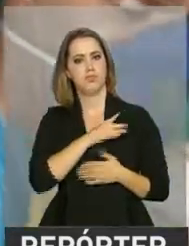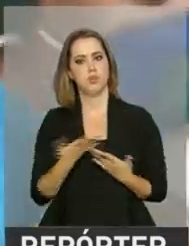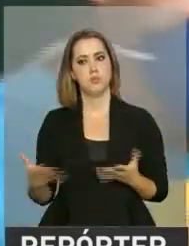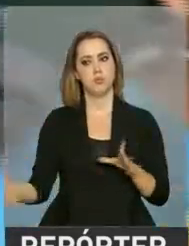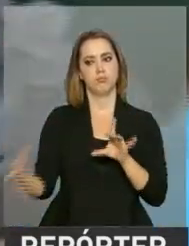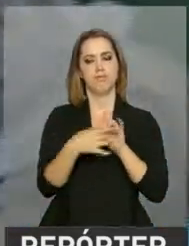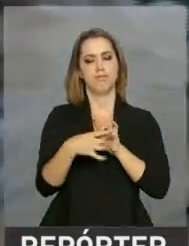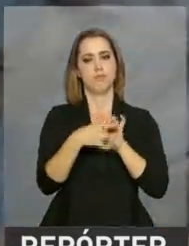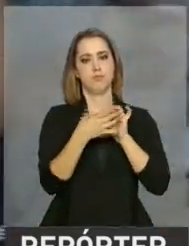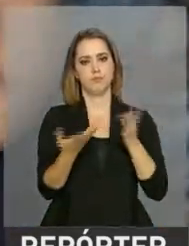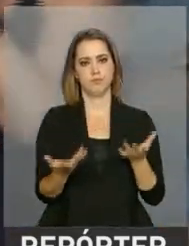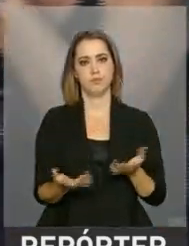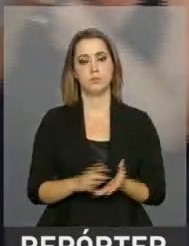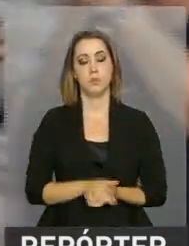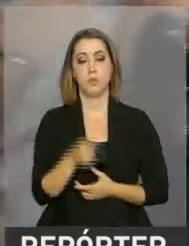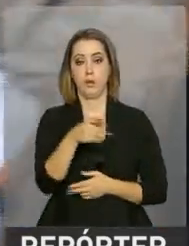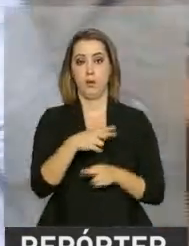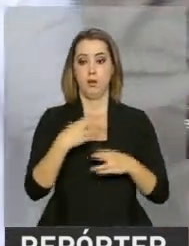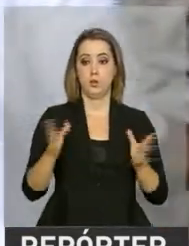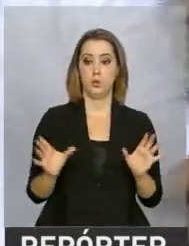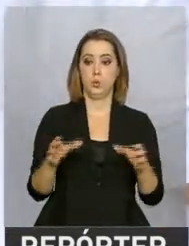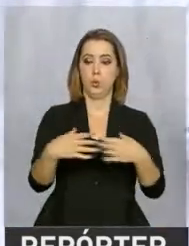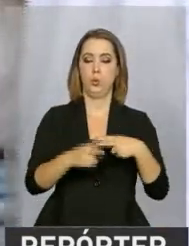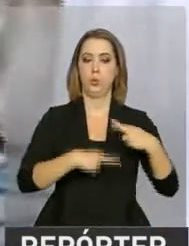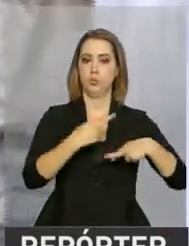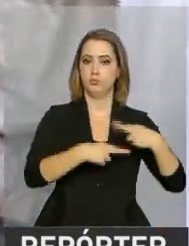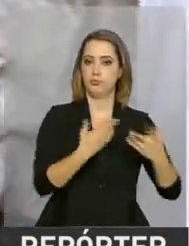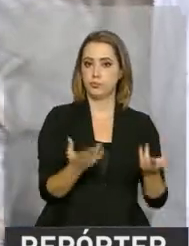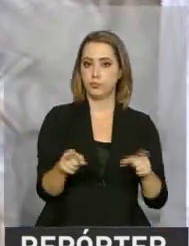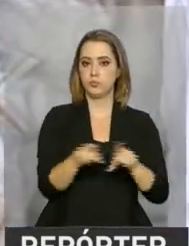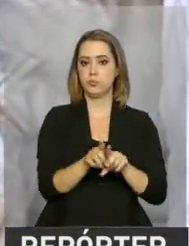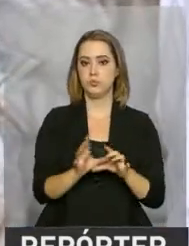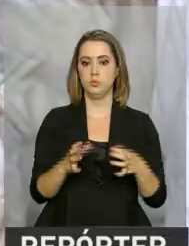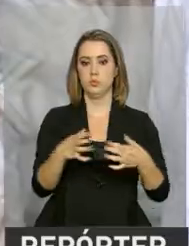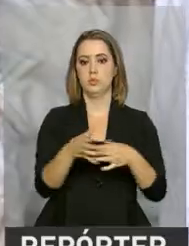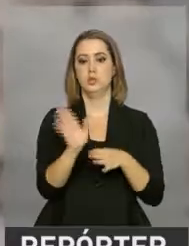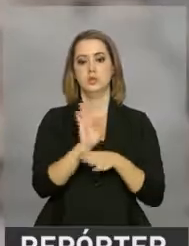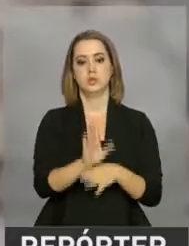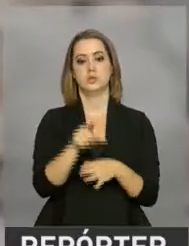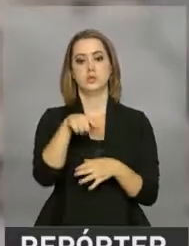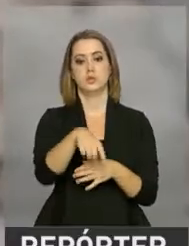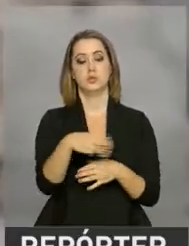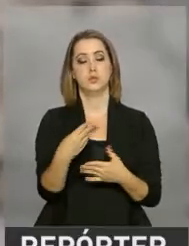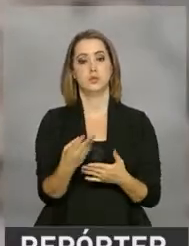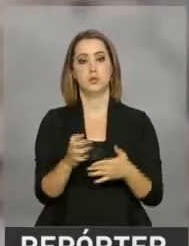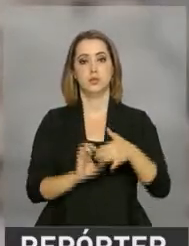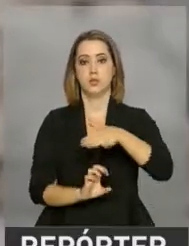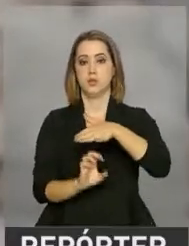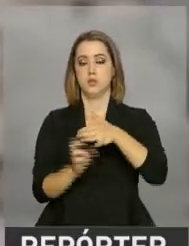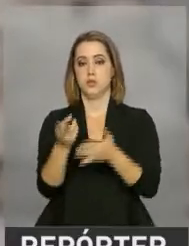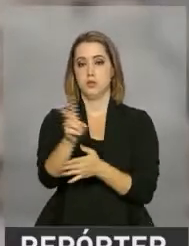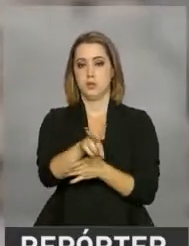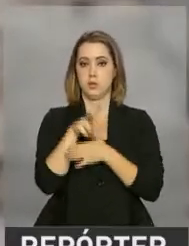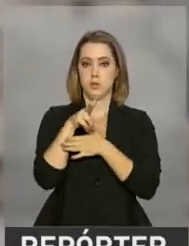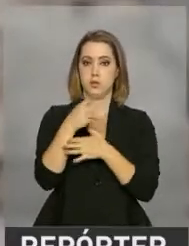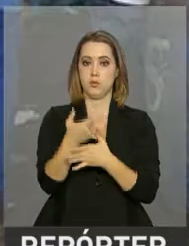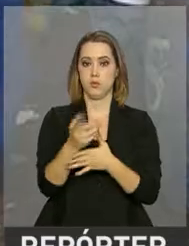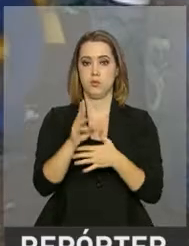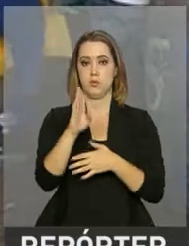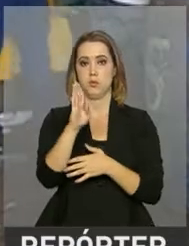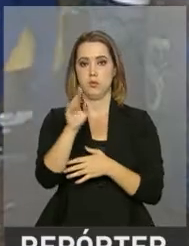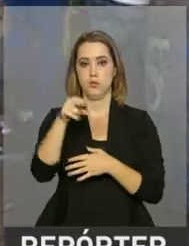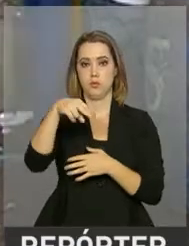equipe para as cooperativas francisca contou com auxílio de microcrédito do bnds para acessar os recursos os cooperados